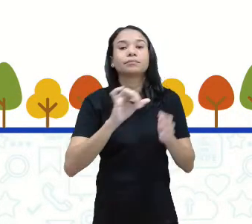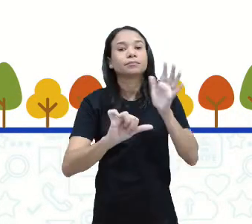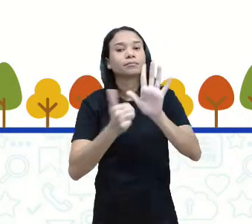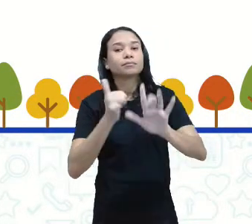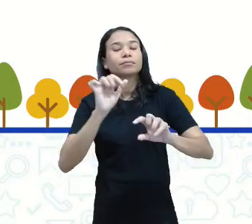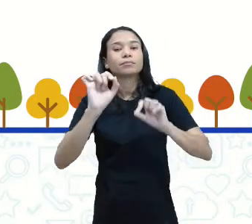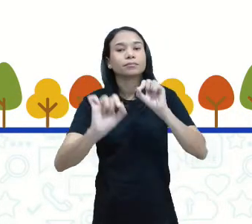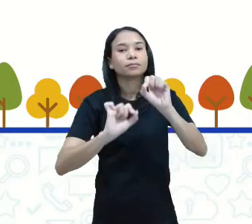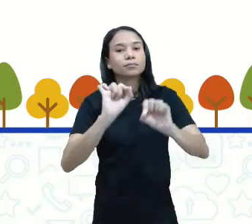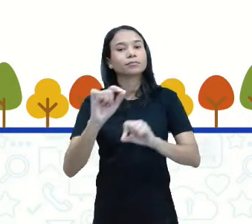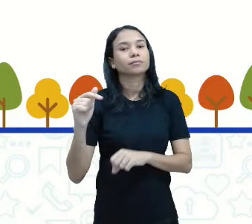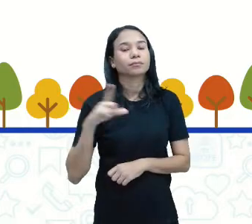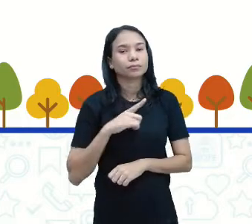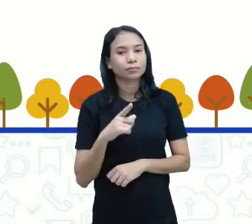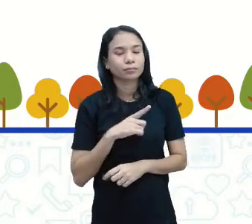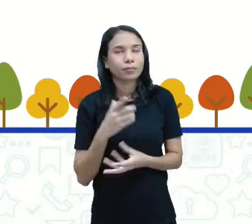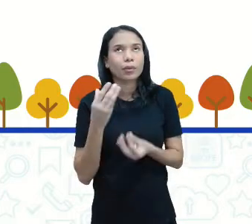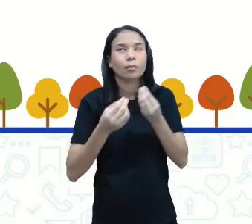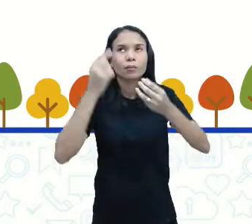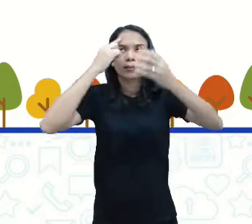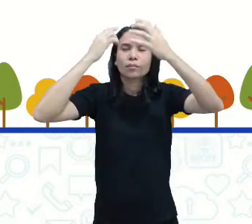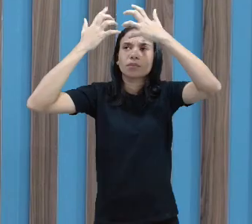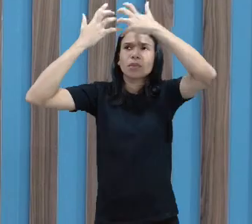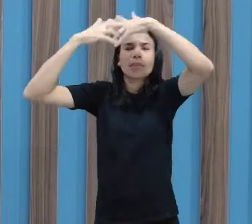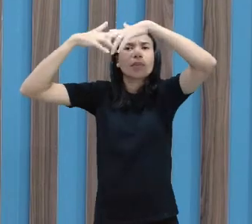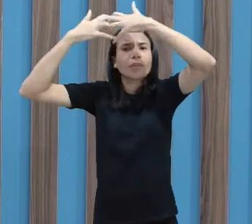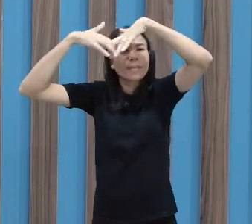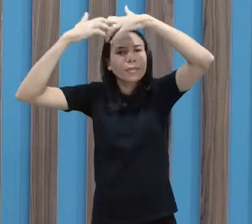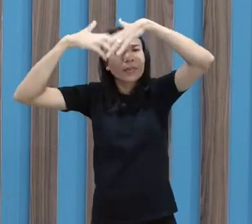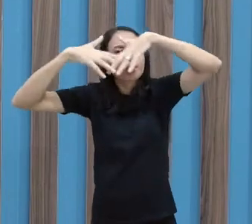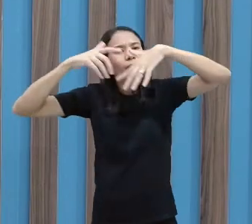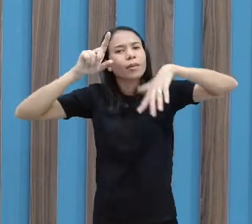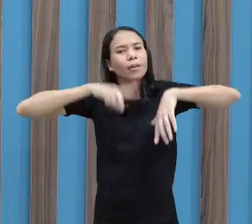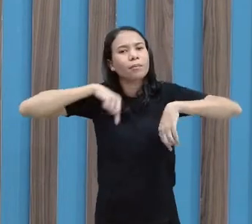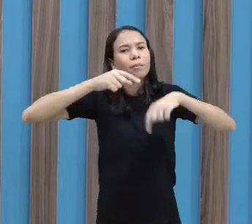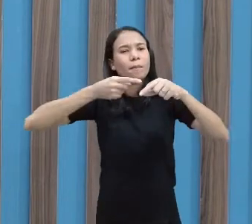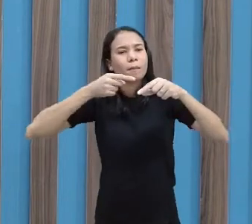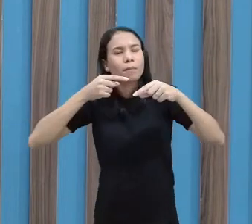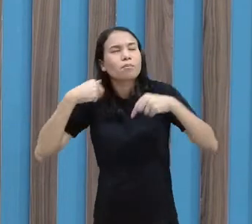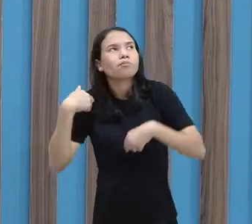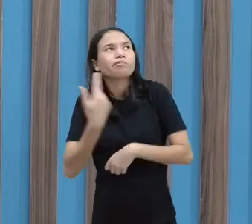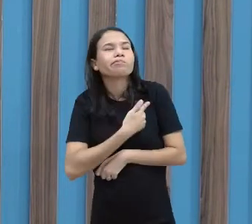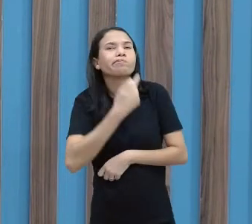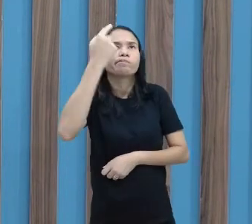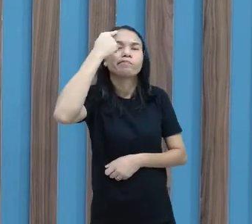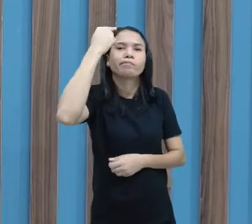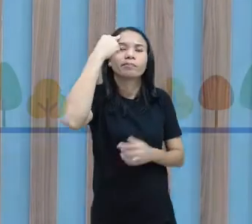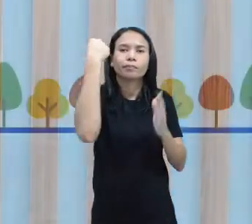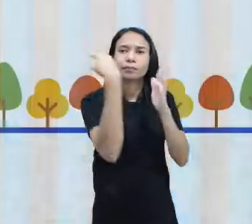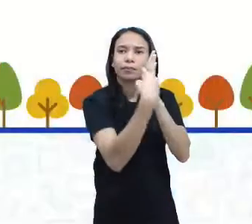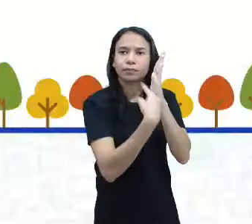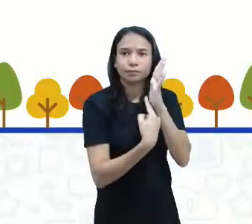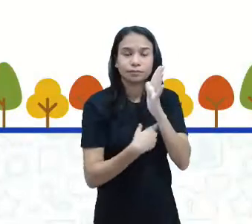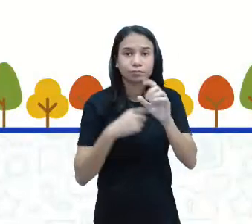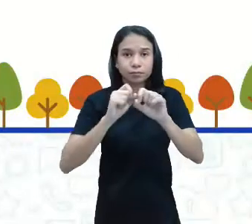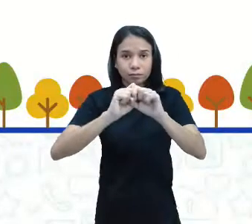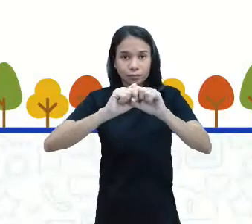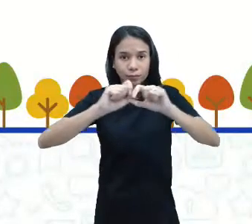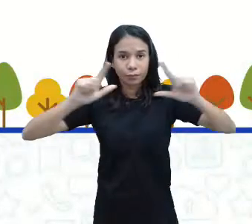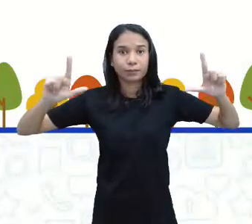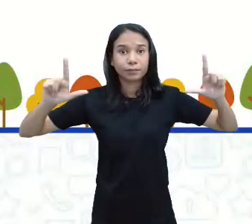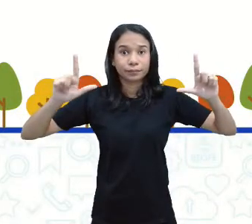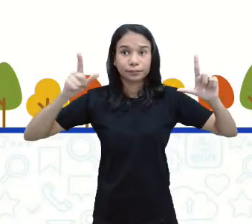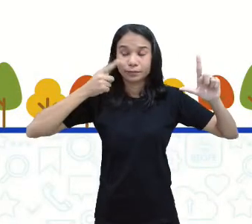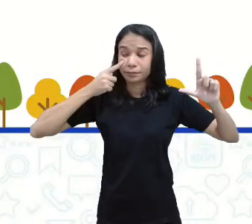né, vamos trazer algumas reflexões, né, provocações aqui para a gente pensar. Eu queria que jogasse aí o slide na